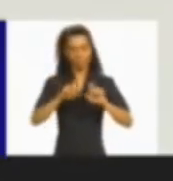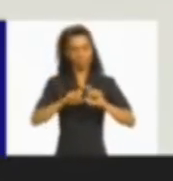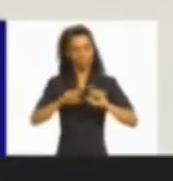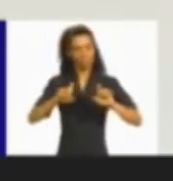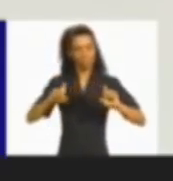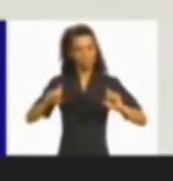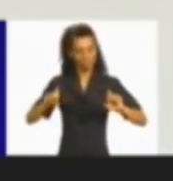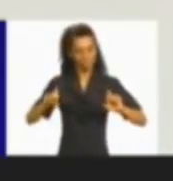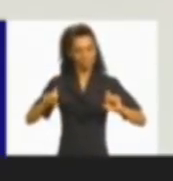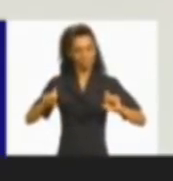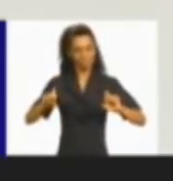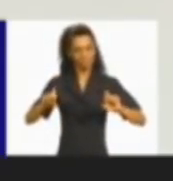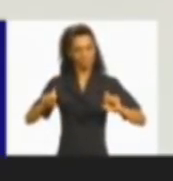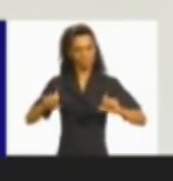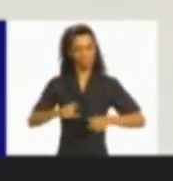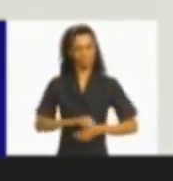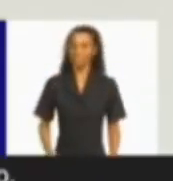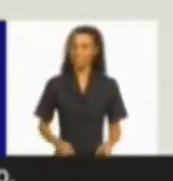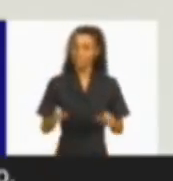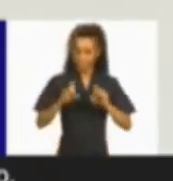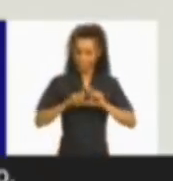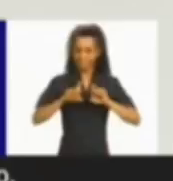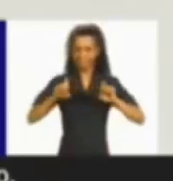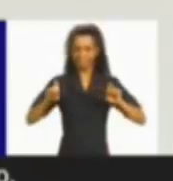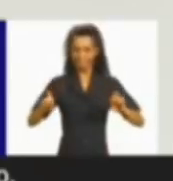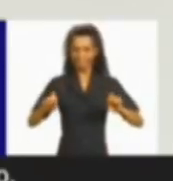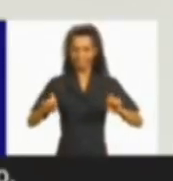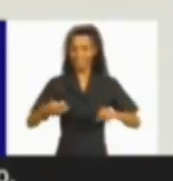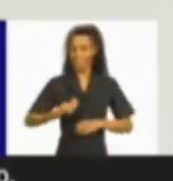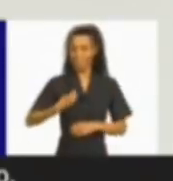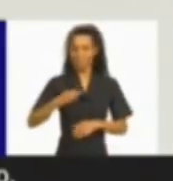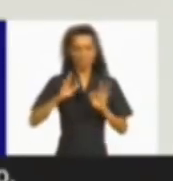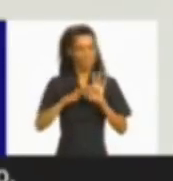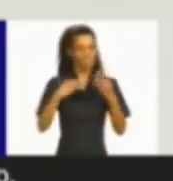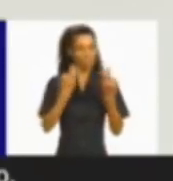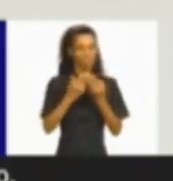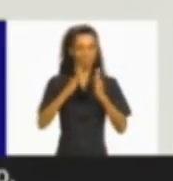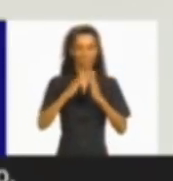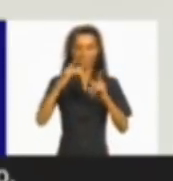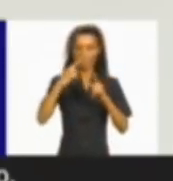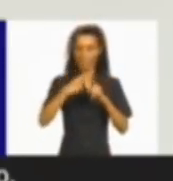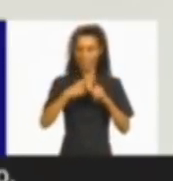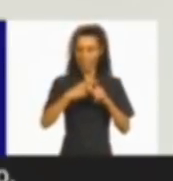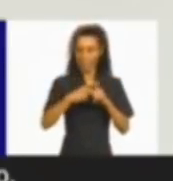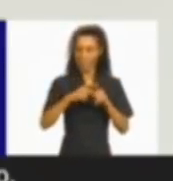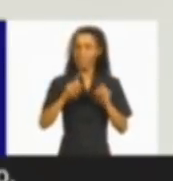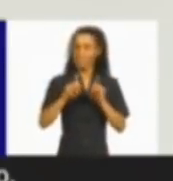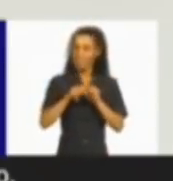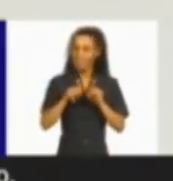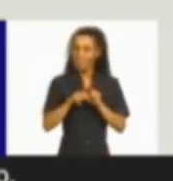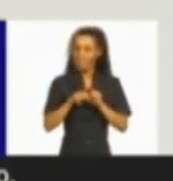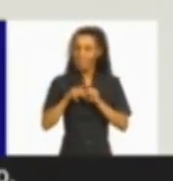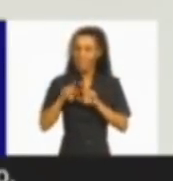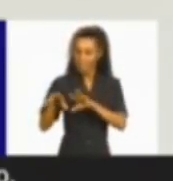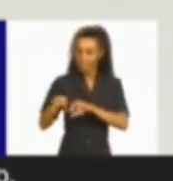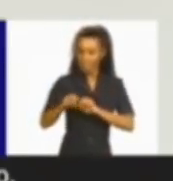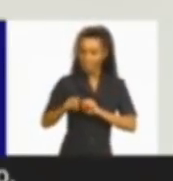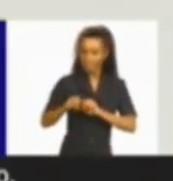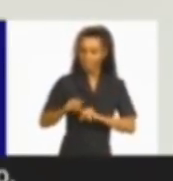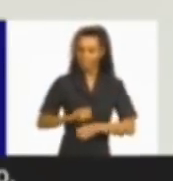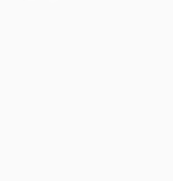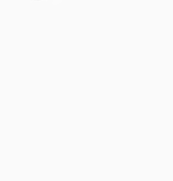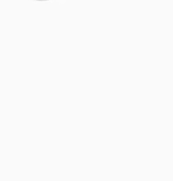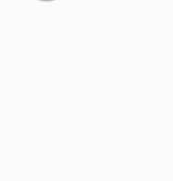Elizabeth Marinho, 2228. Valdomiro, 2233. Defendo a família, a igreja, a ovinicultura e a